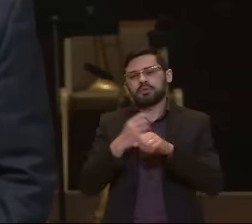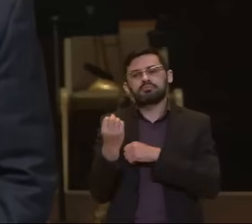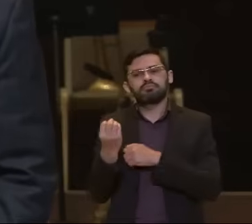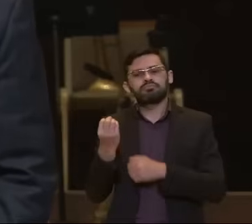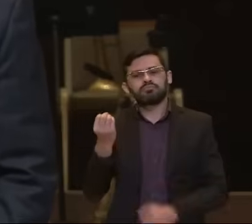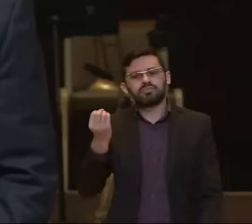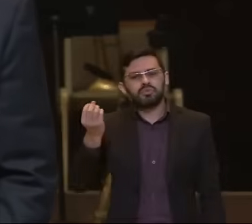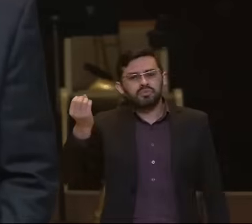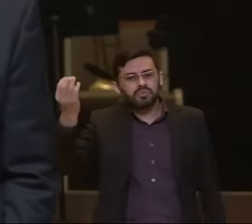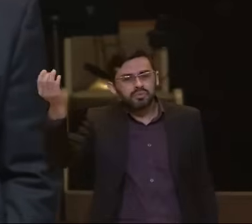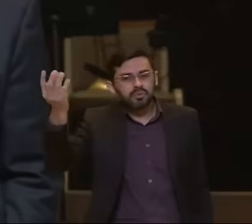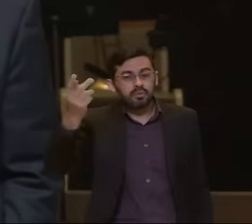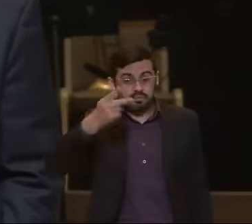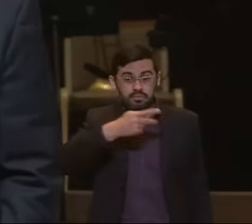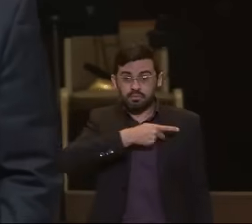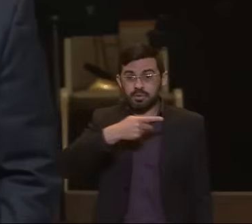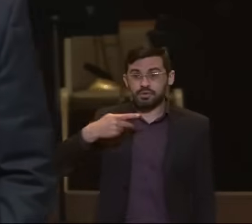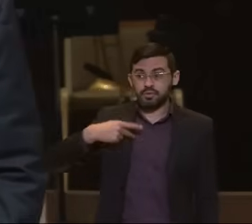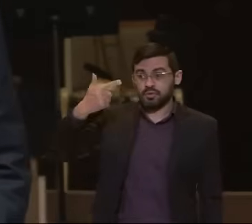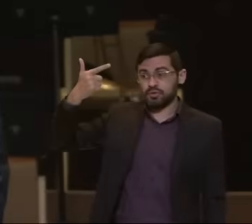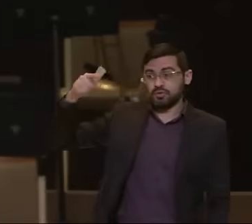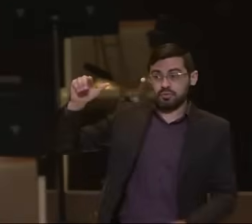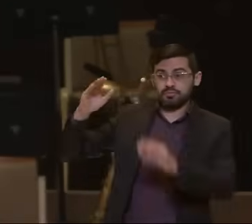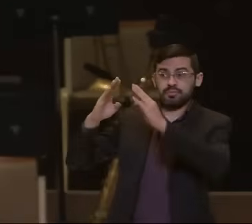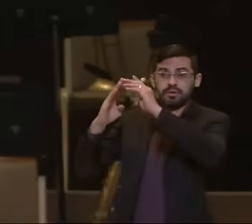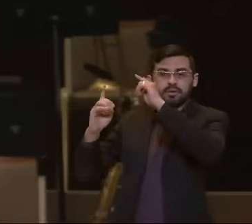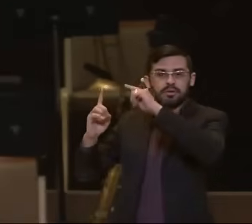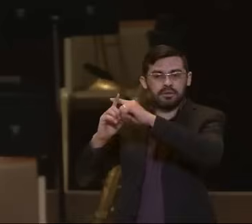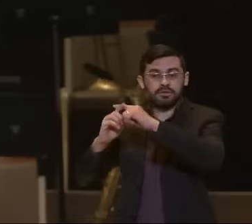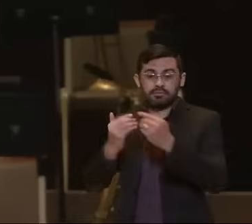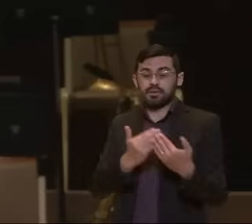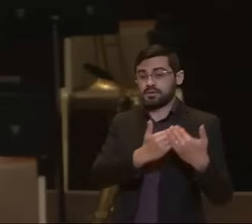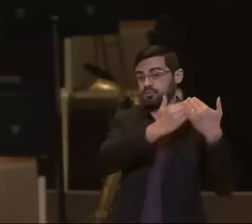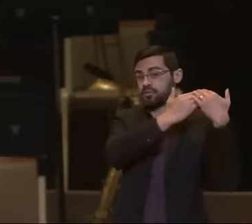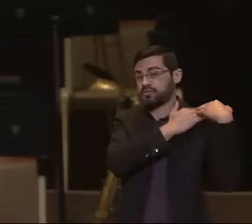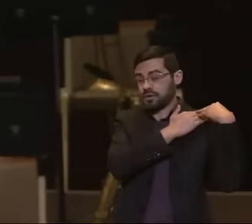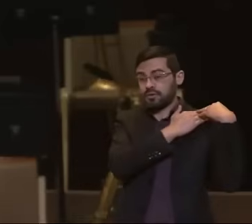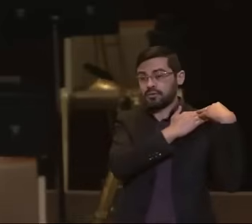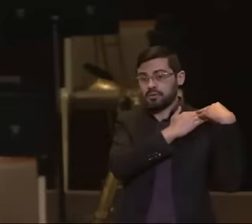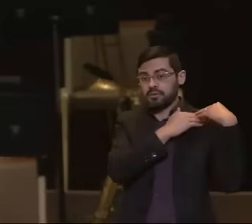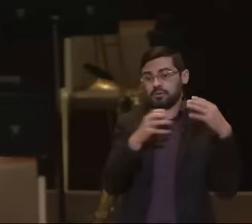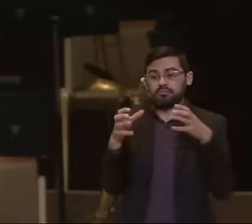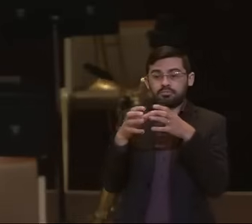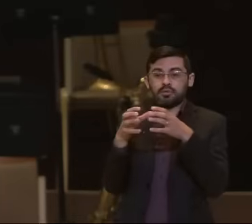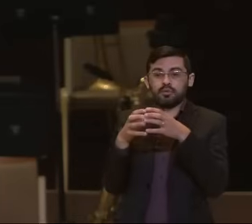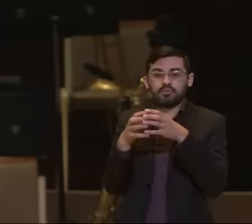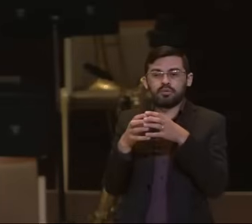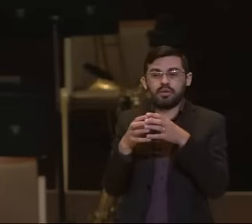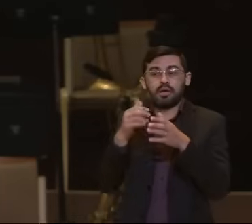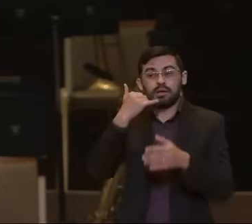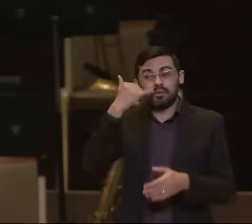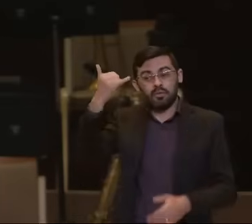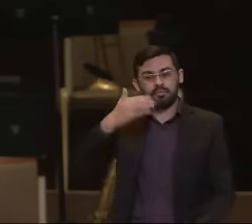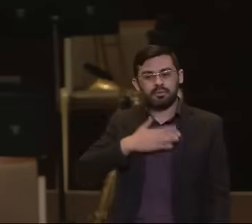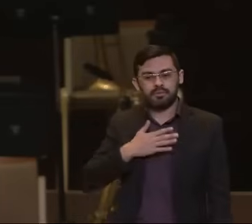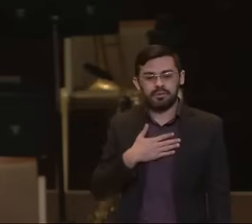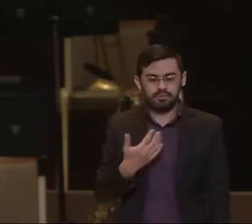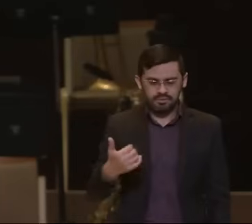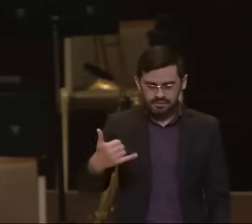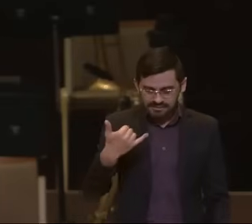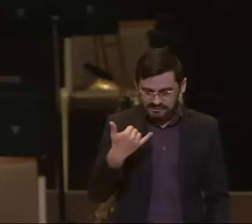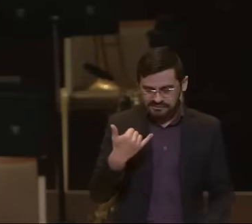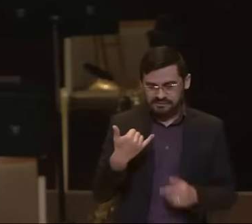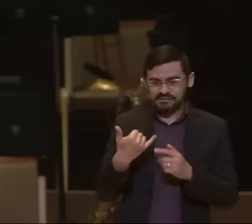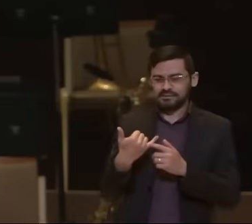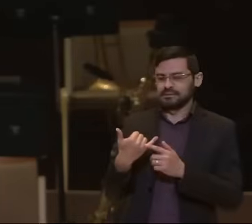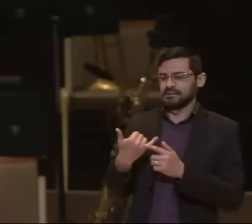um dos pastores de uma outra igreja responsável por aquela campanha missionária me ligou. Eu falei: ixi,